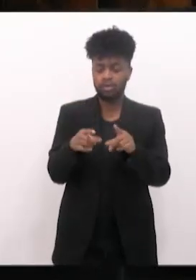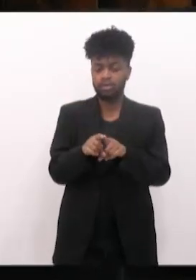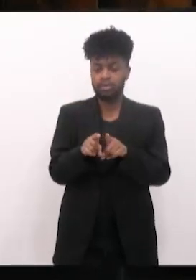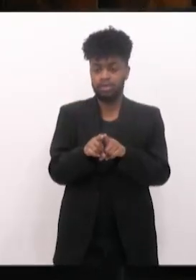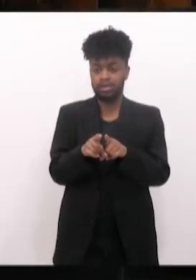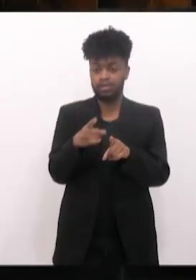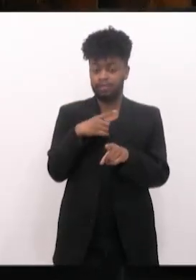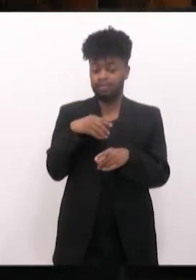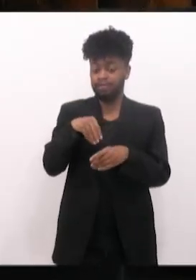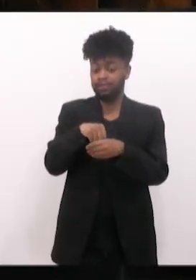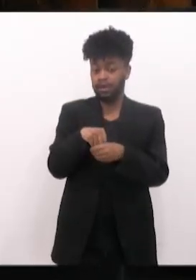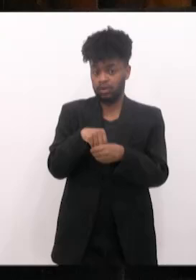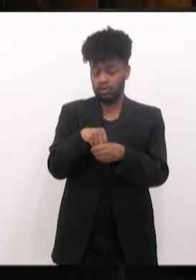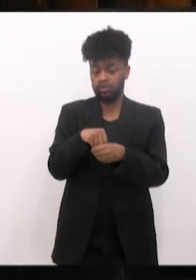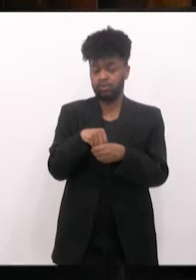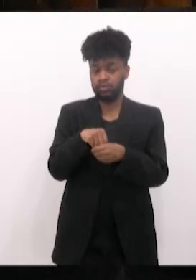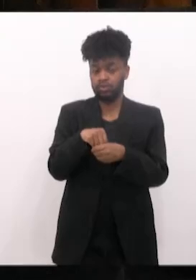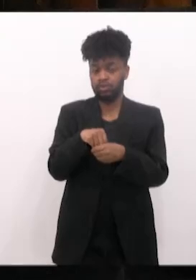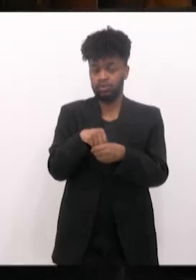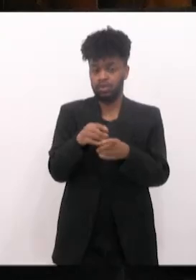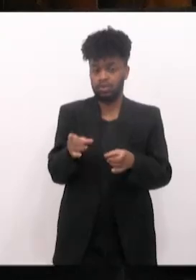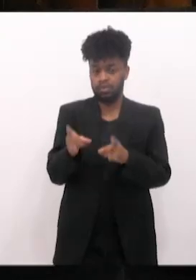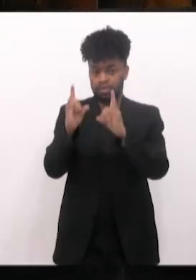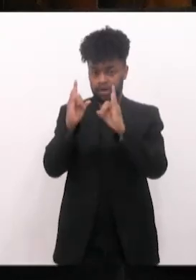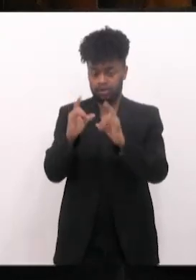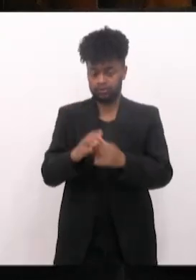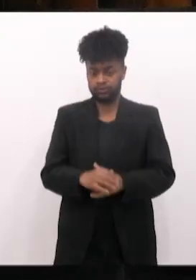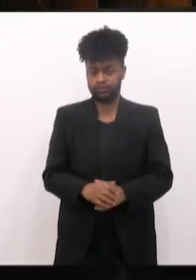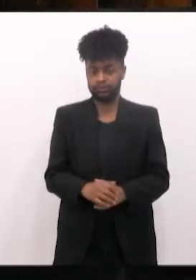lá dentro dos prédios.